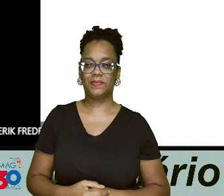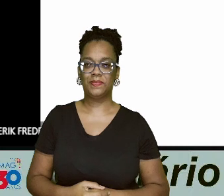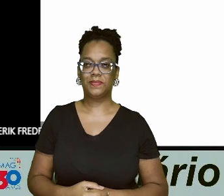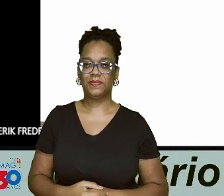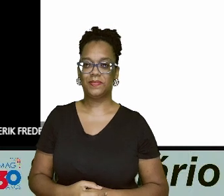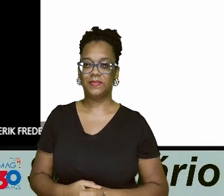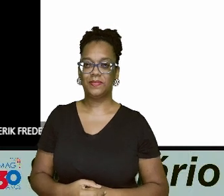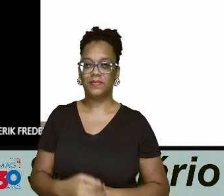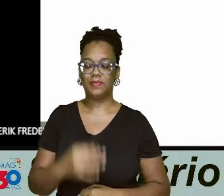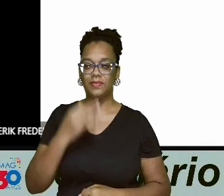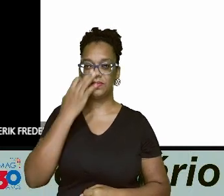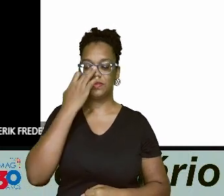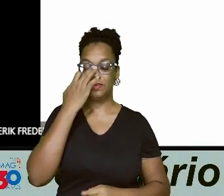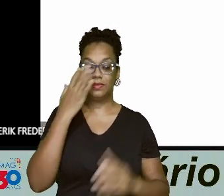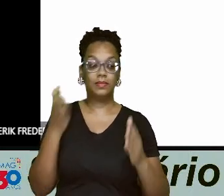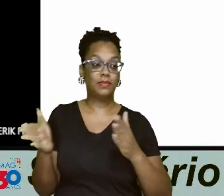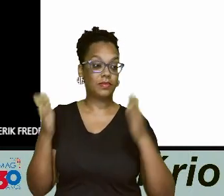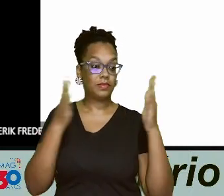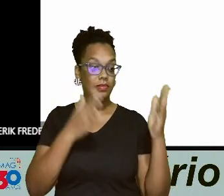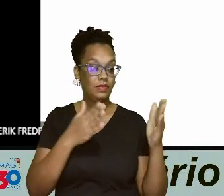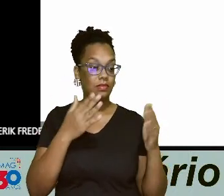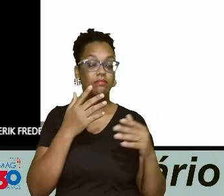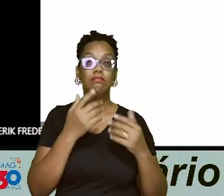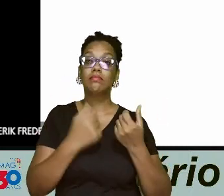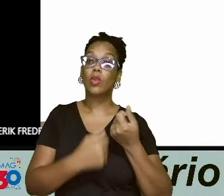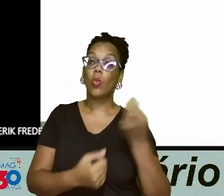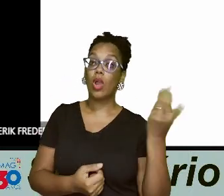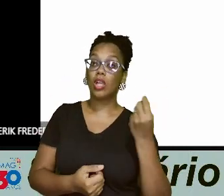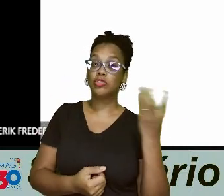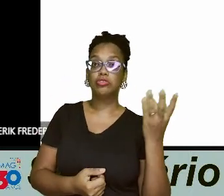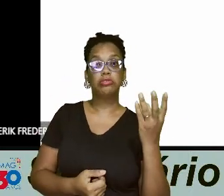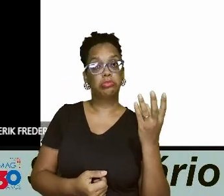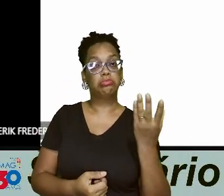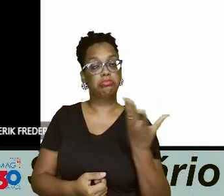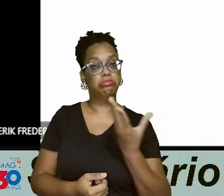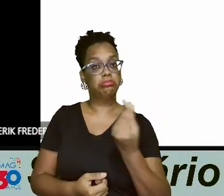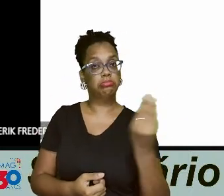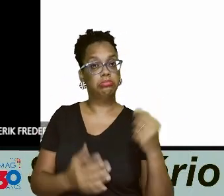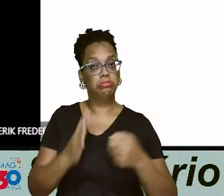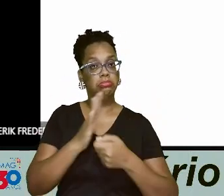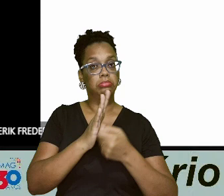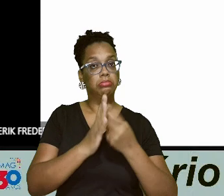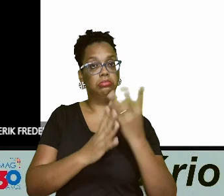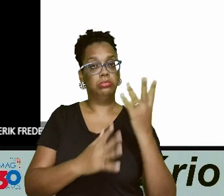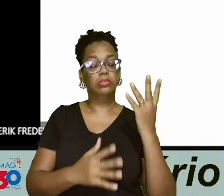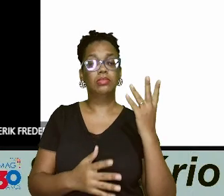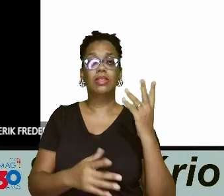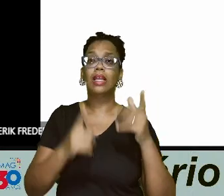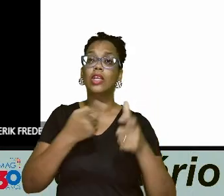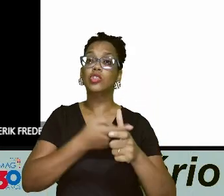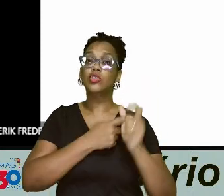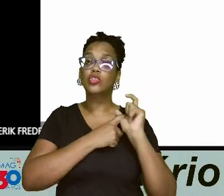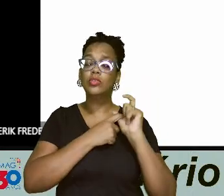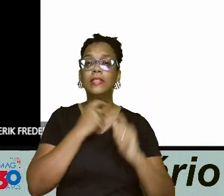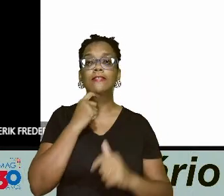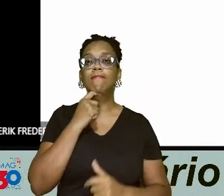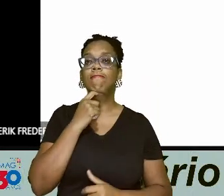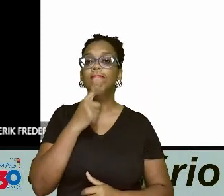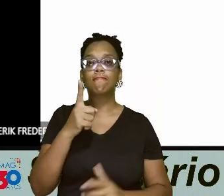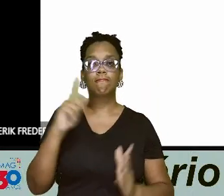né? E uma outra quantidade assim, apreciável de vezes, né, essa suspensão não foi sequer